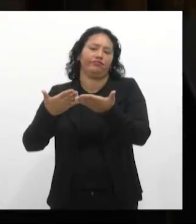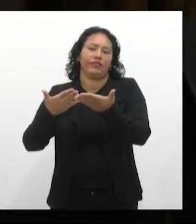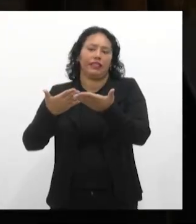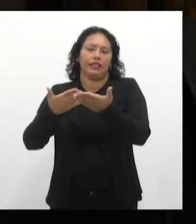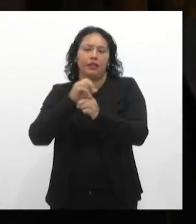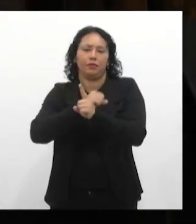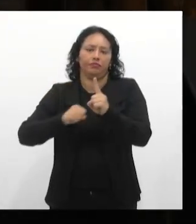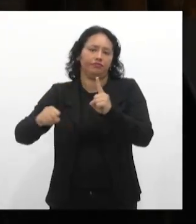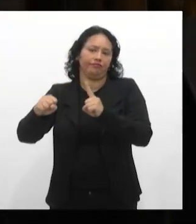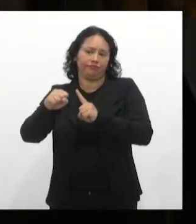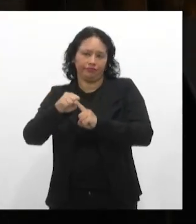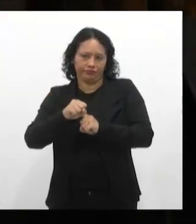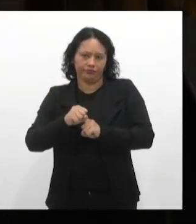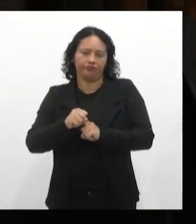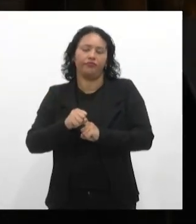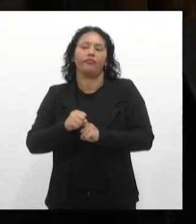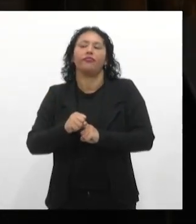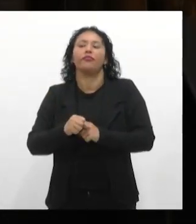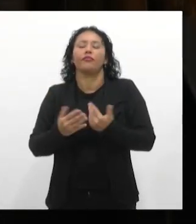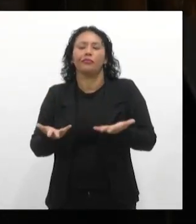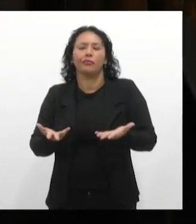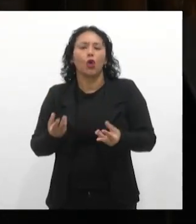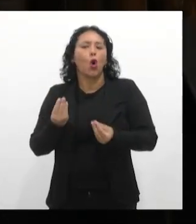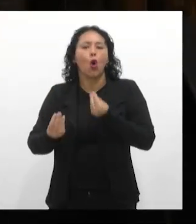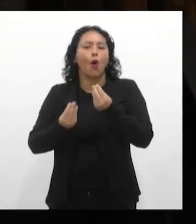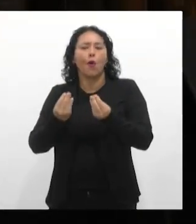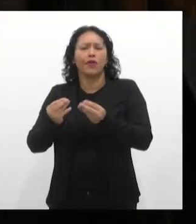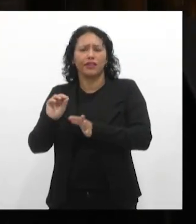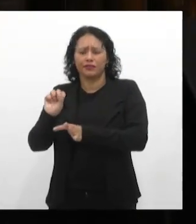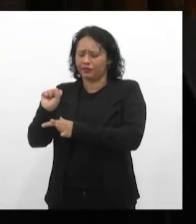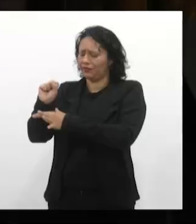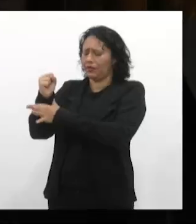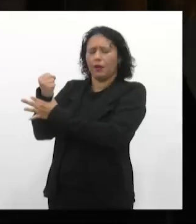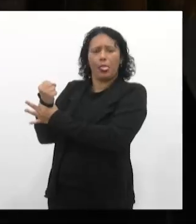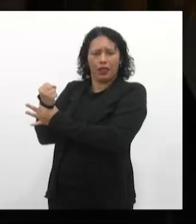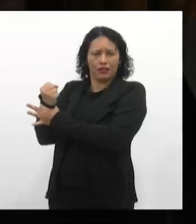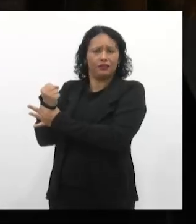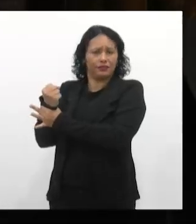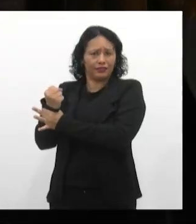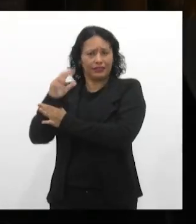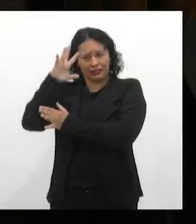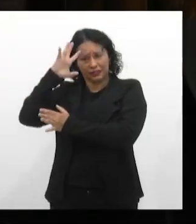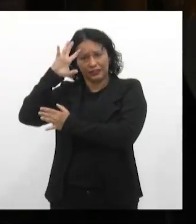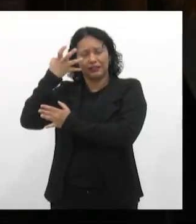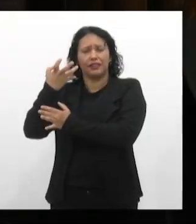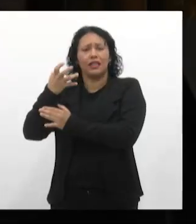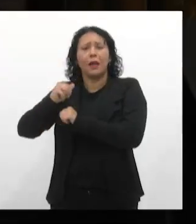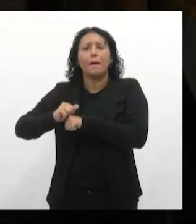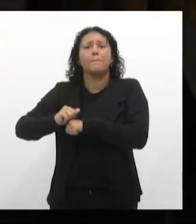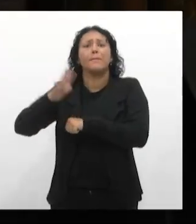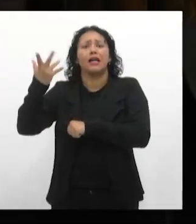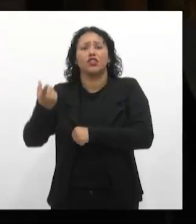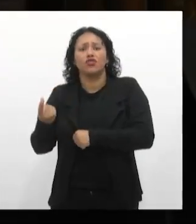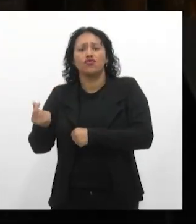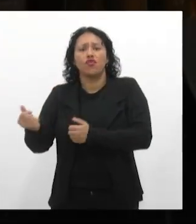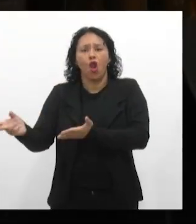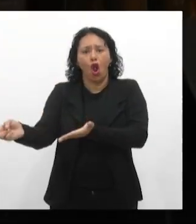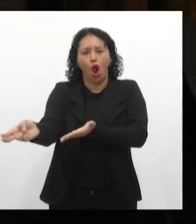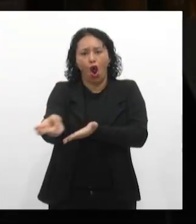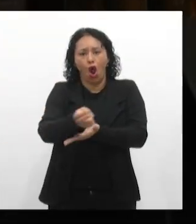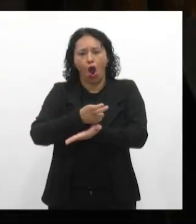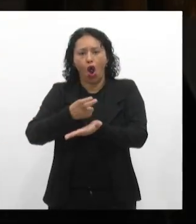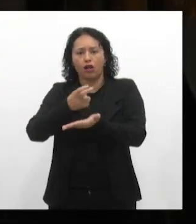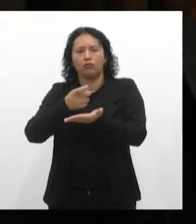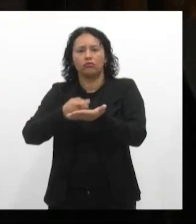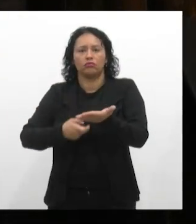se resolver a questão da segurança pública sem termos mais receitas. E o que